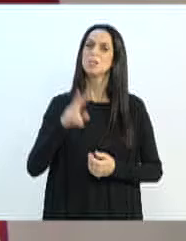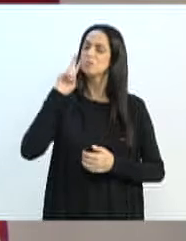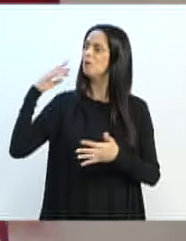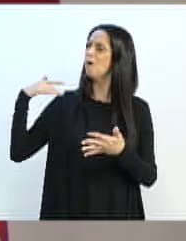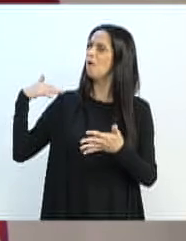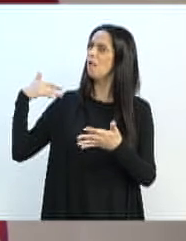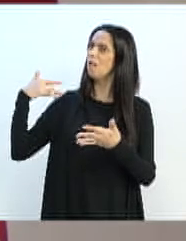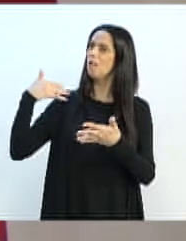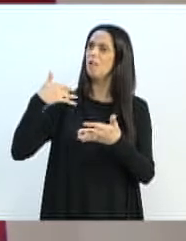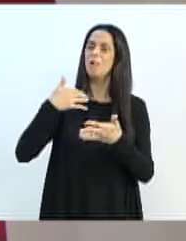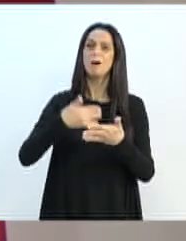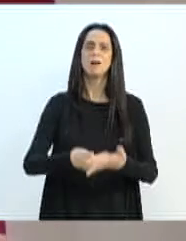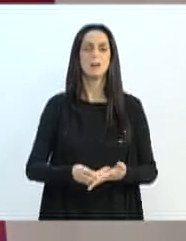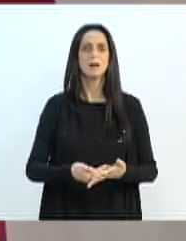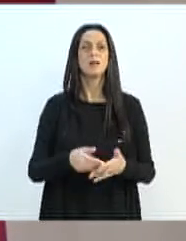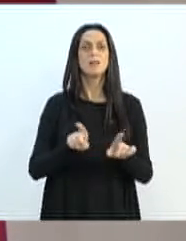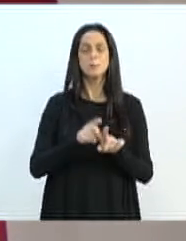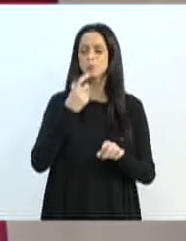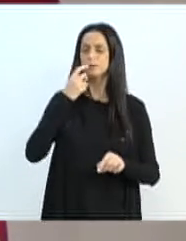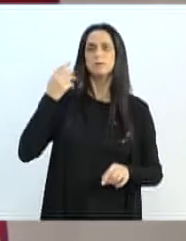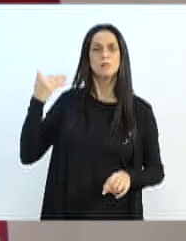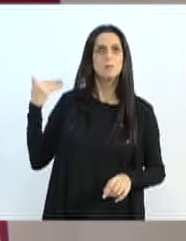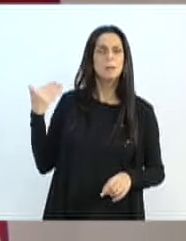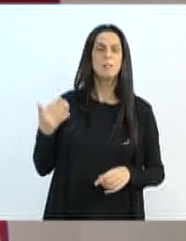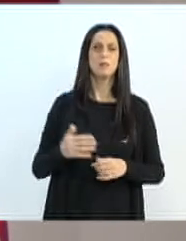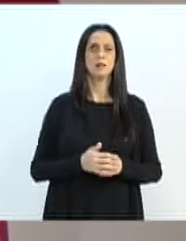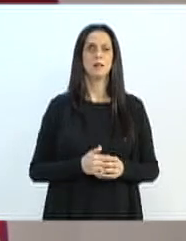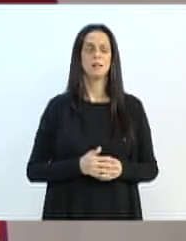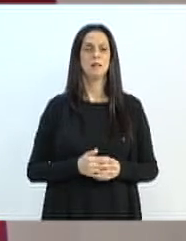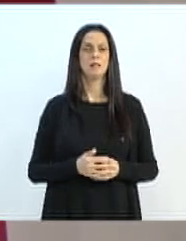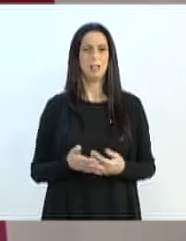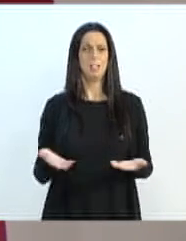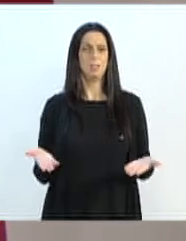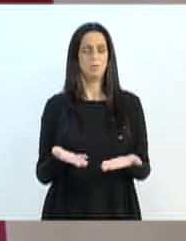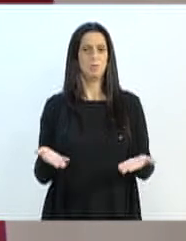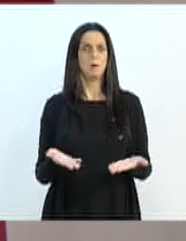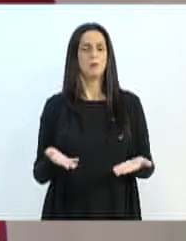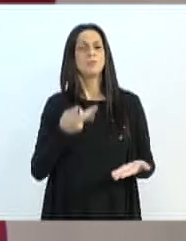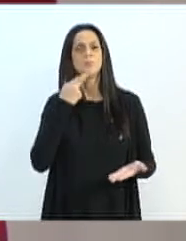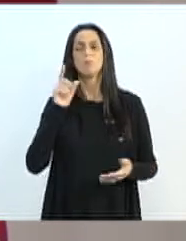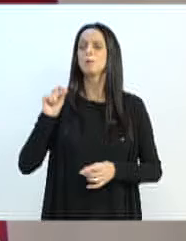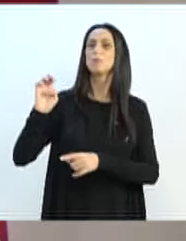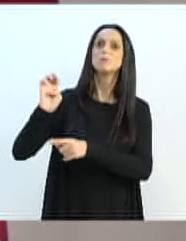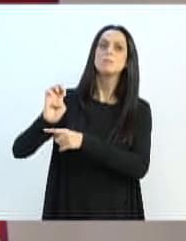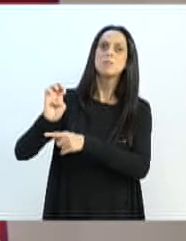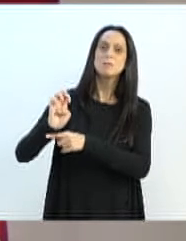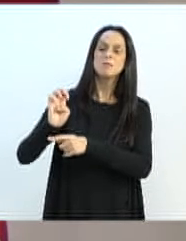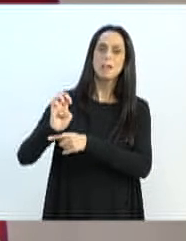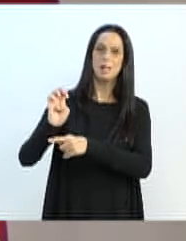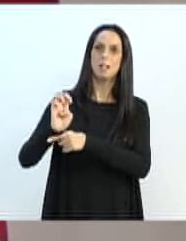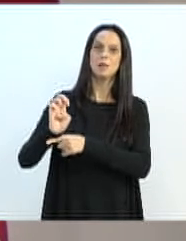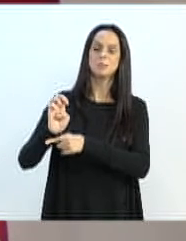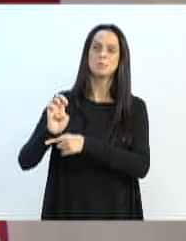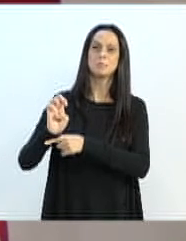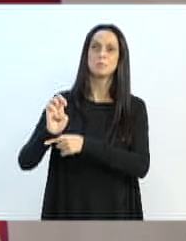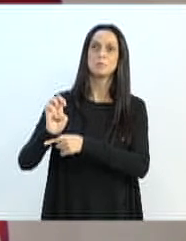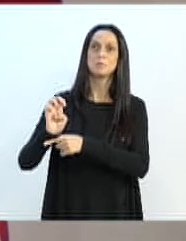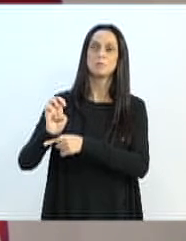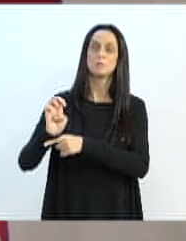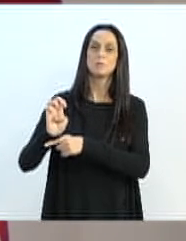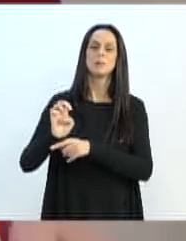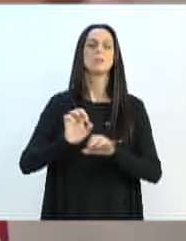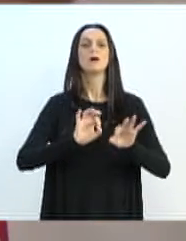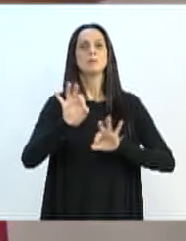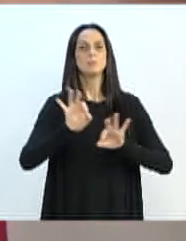história, principalmente da história recente, nós legitimamos o Estado em detrimento das